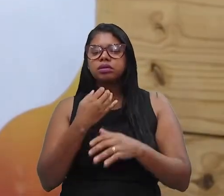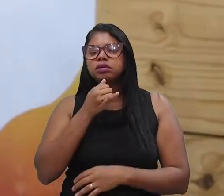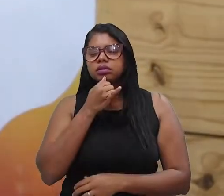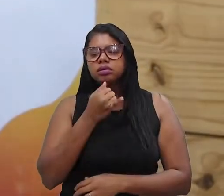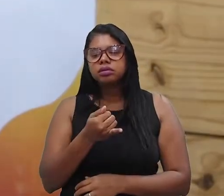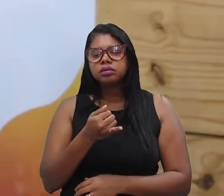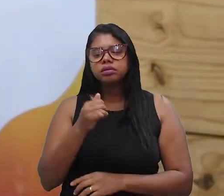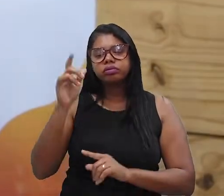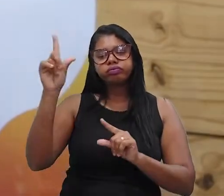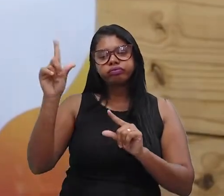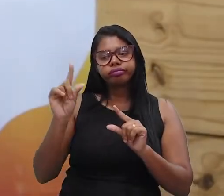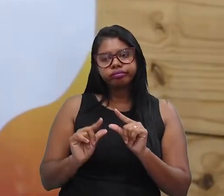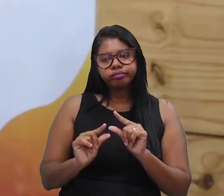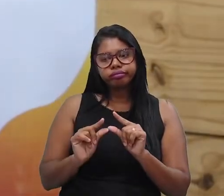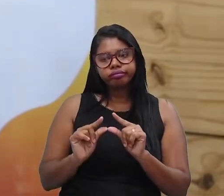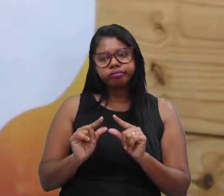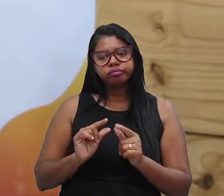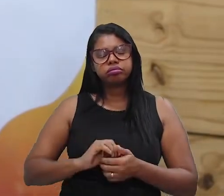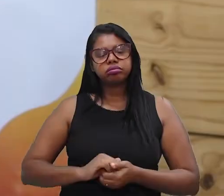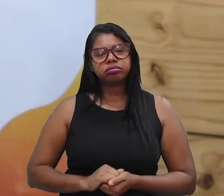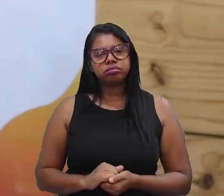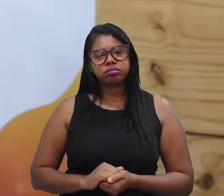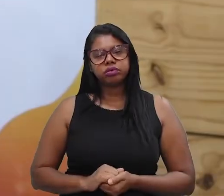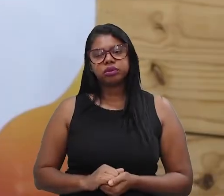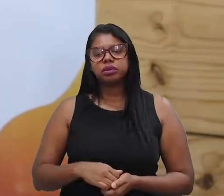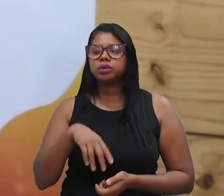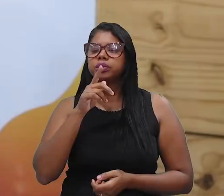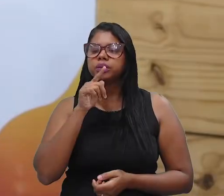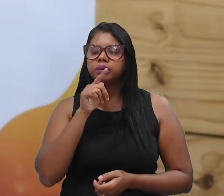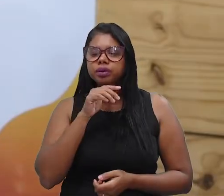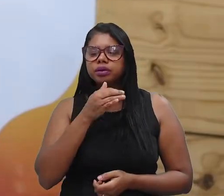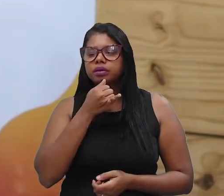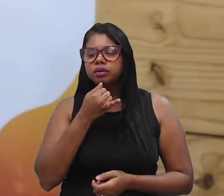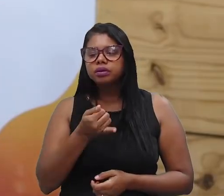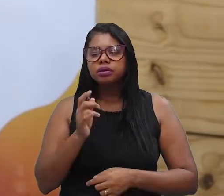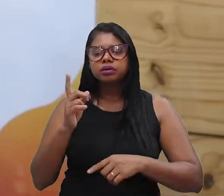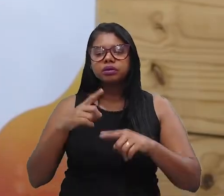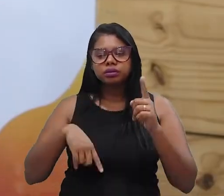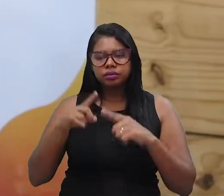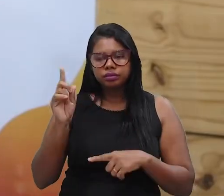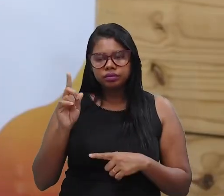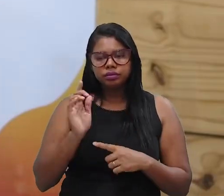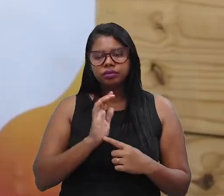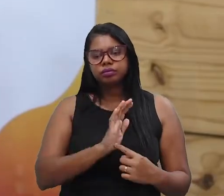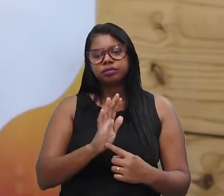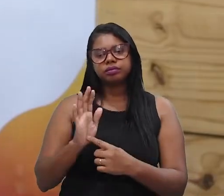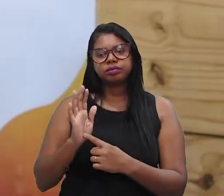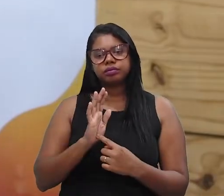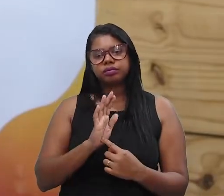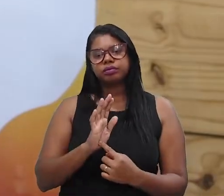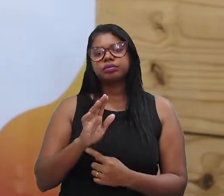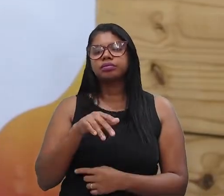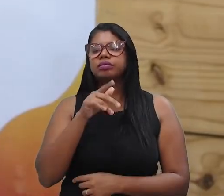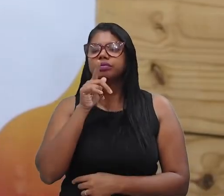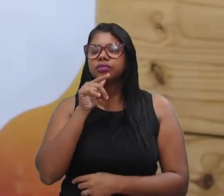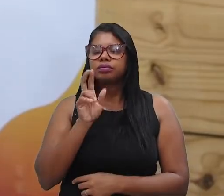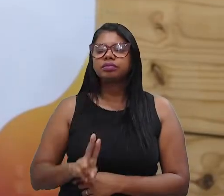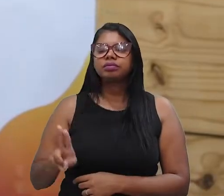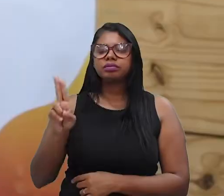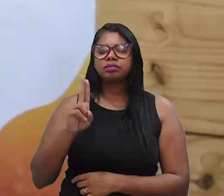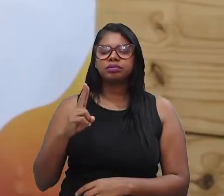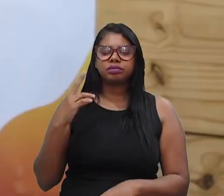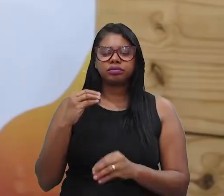que reduz o consumo de água, reaproveitando as águas que são